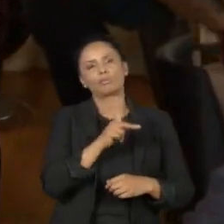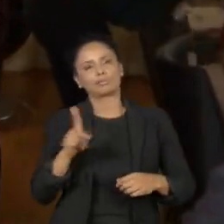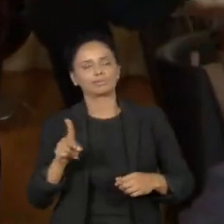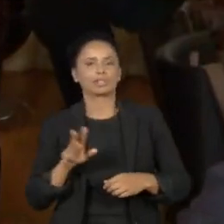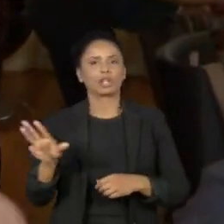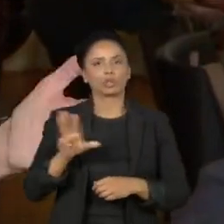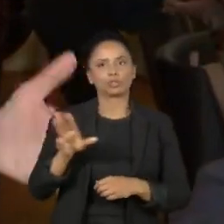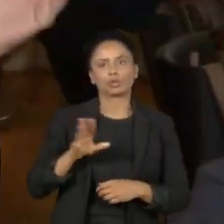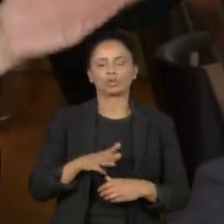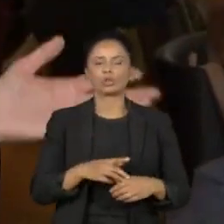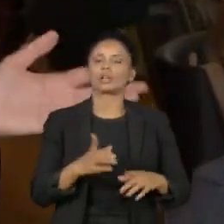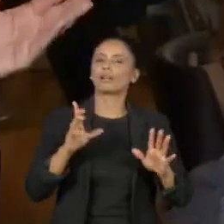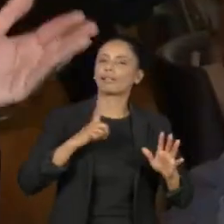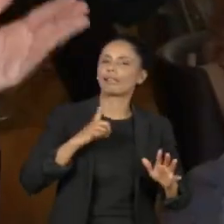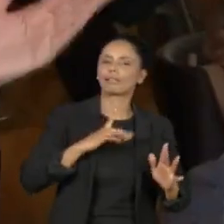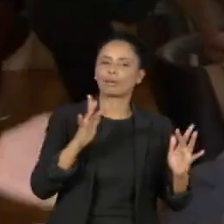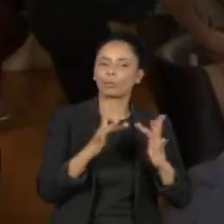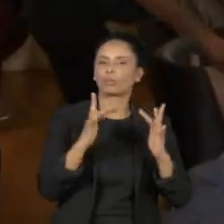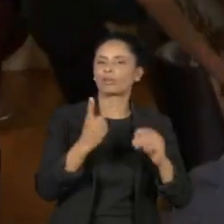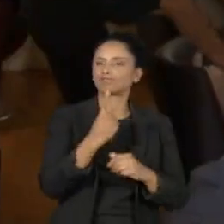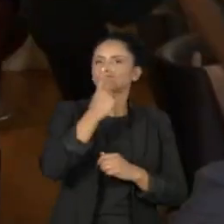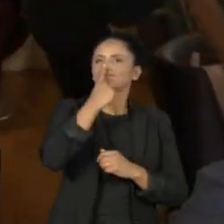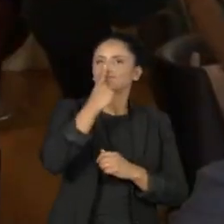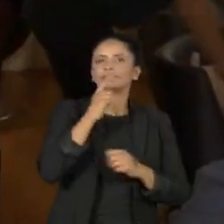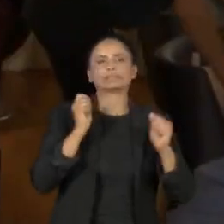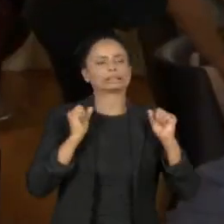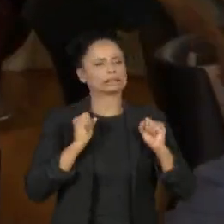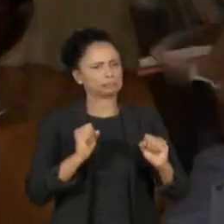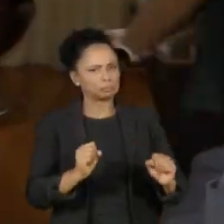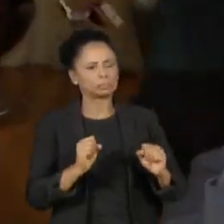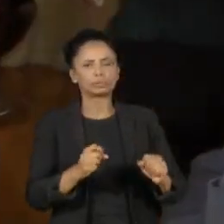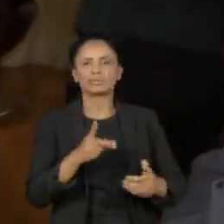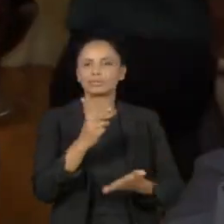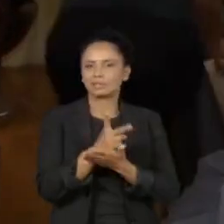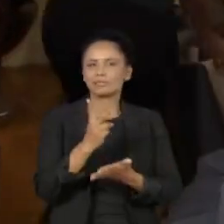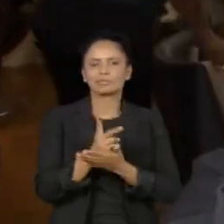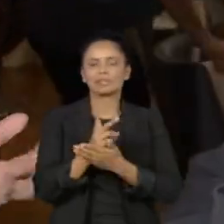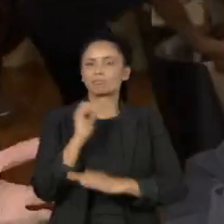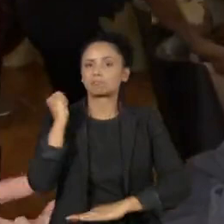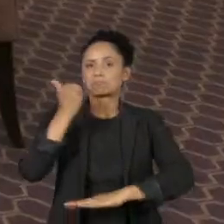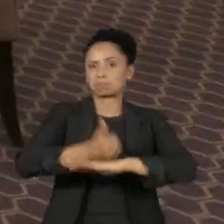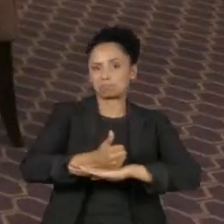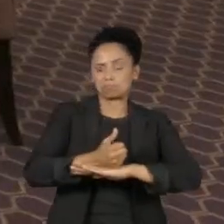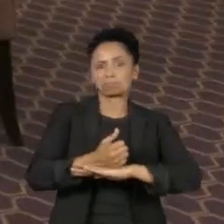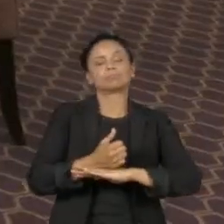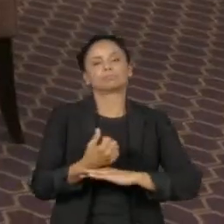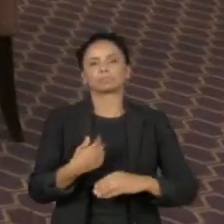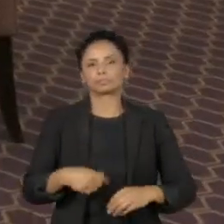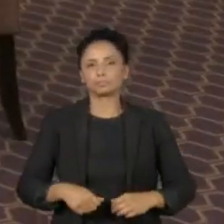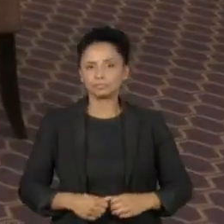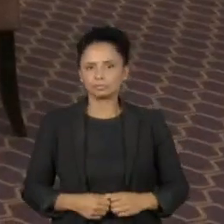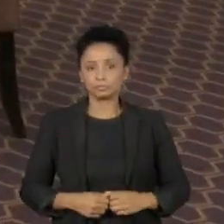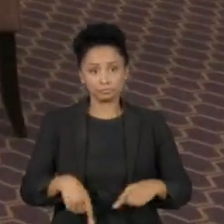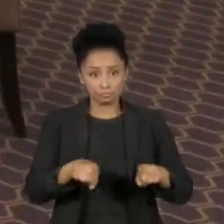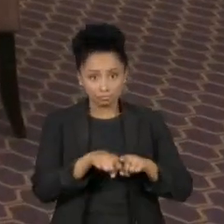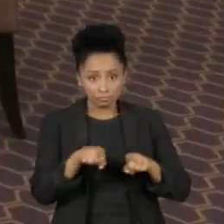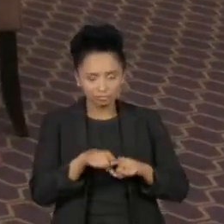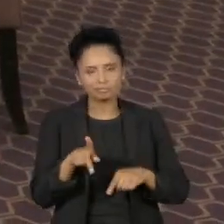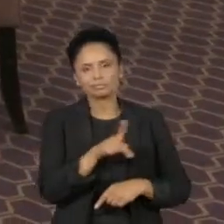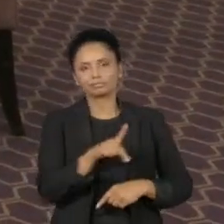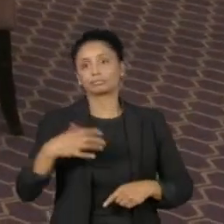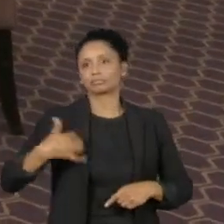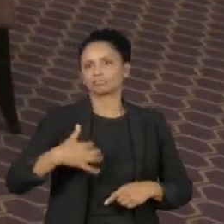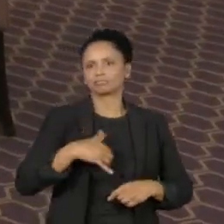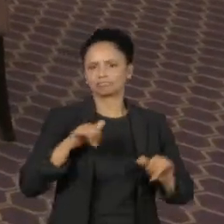Ignacio Lula da Silva. Bueno, lo vino a visitar en su momento cuando estaba preso. Para a jornalista, Fernandes aproveitou o momento em que